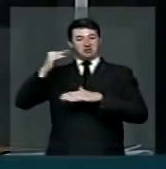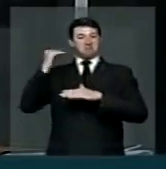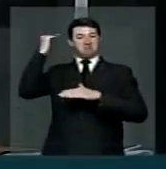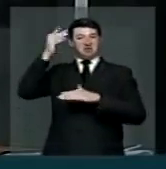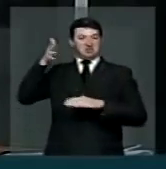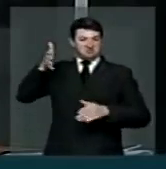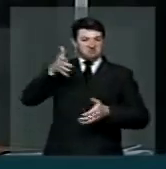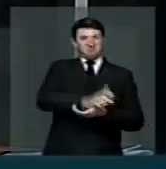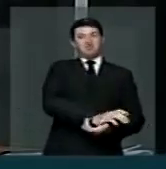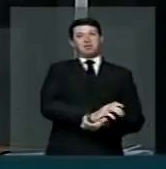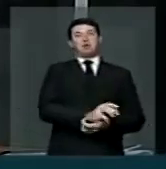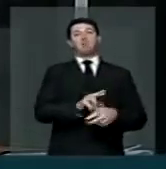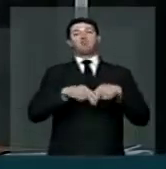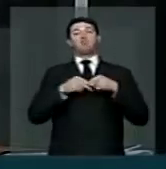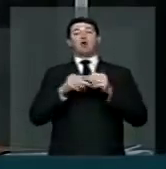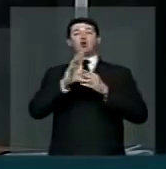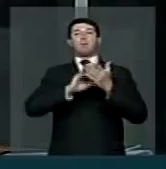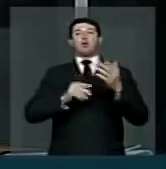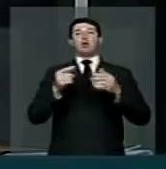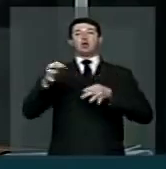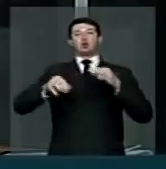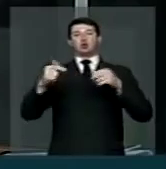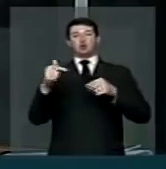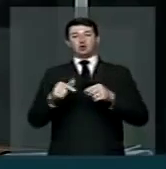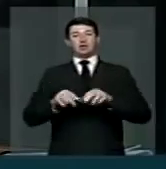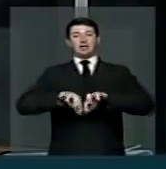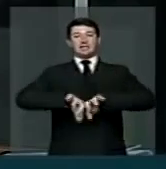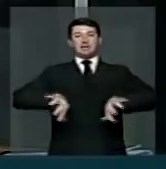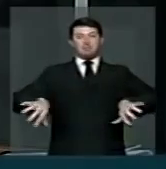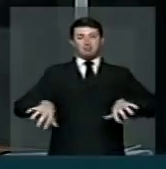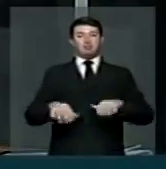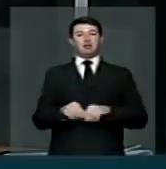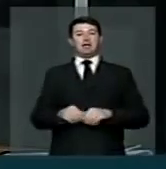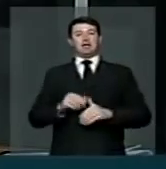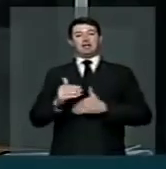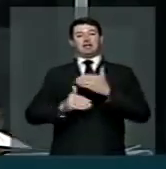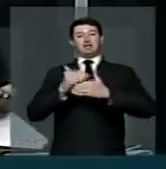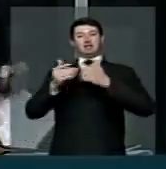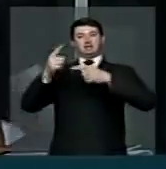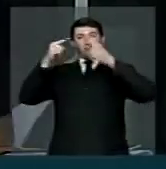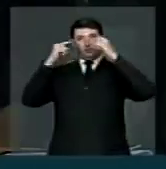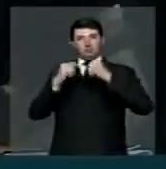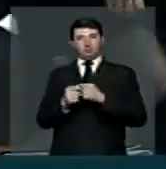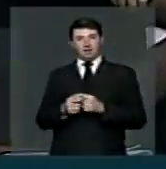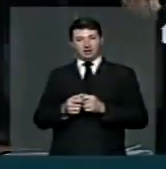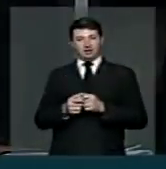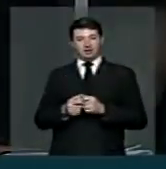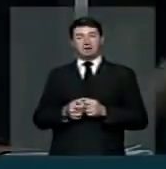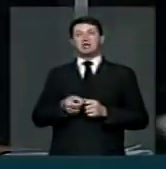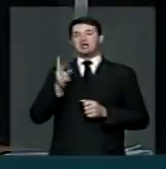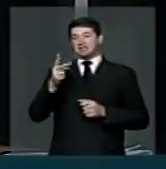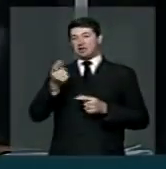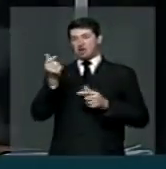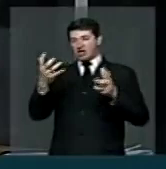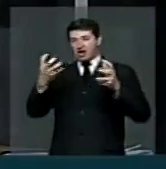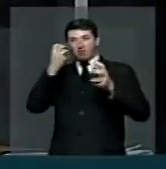em nome de um modelo injusto, excludente de desenvolvimento que concentra a